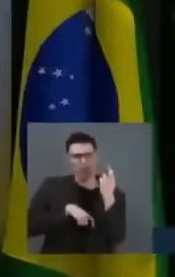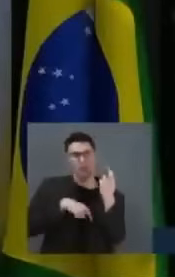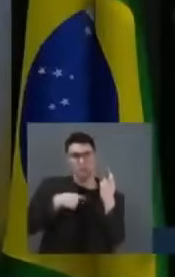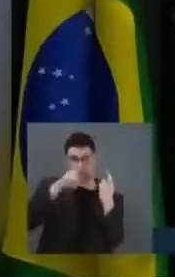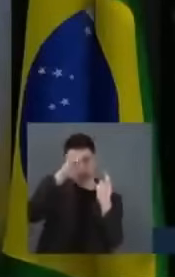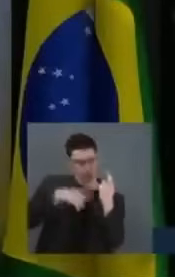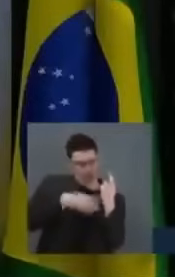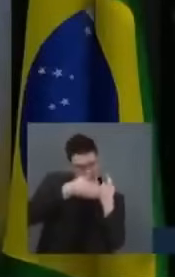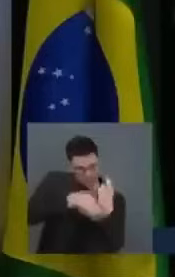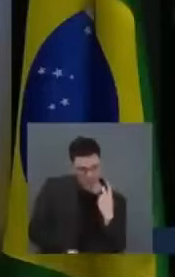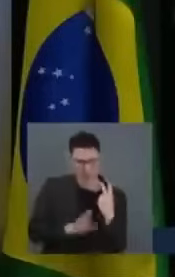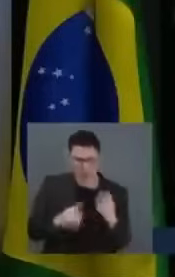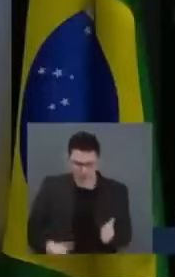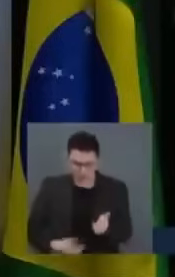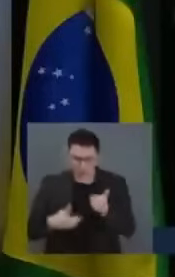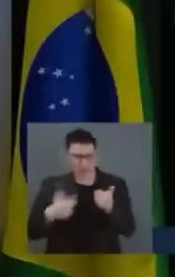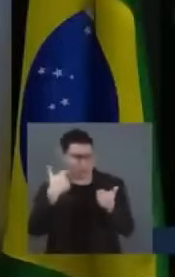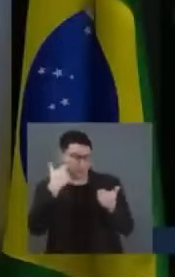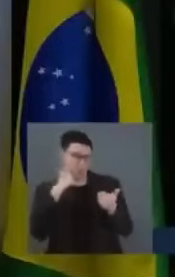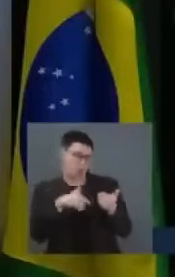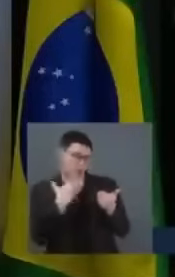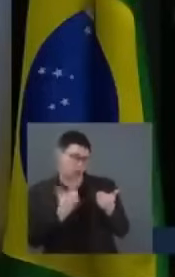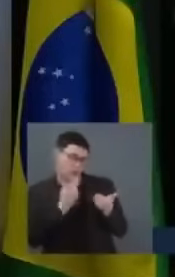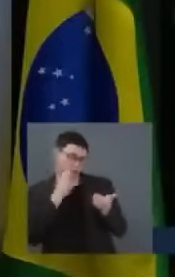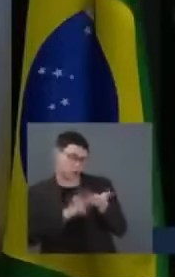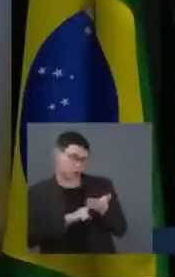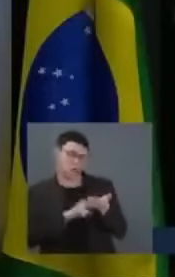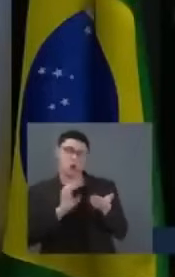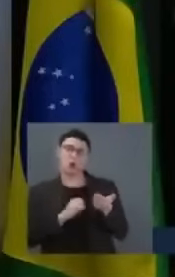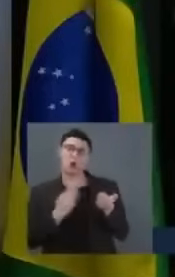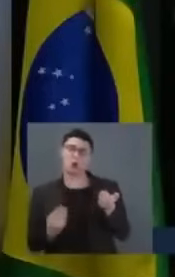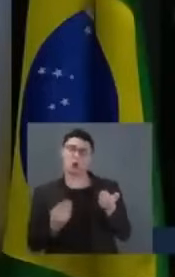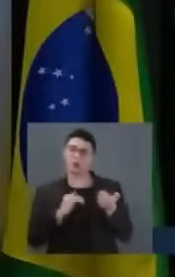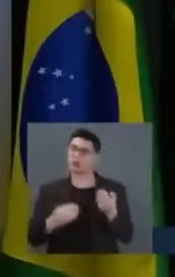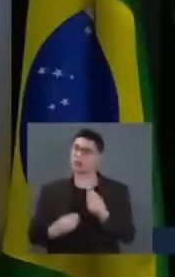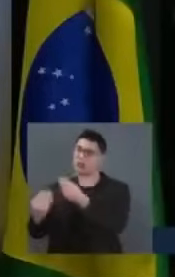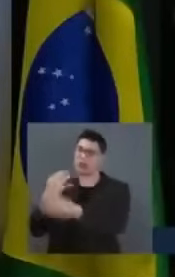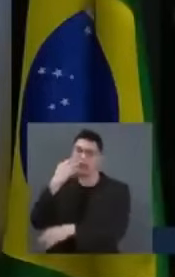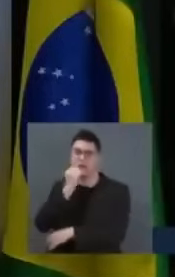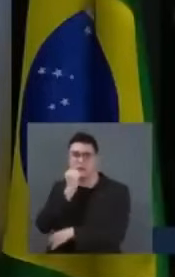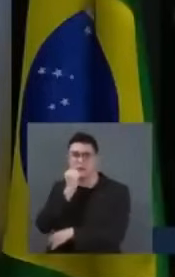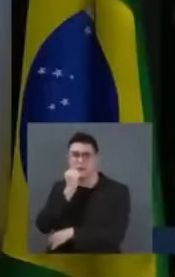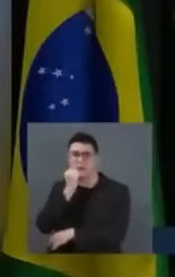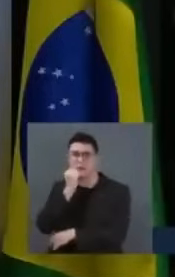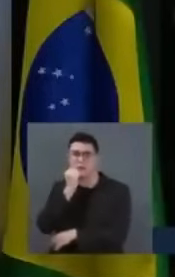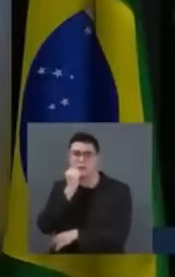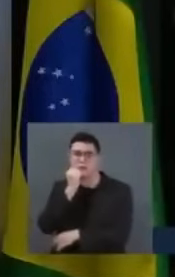vai escolher se ele assume esta criança ou se ele dá para adoção.